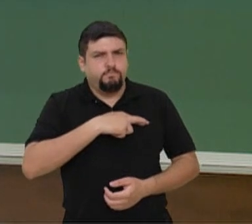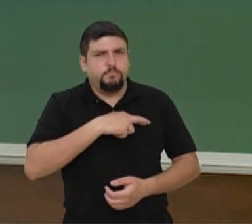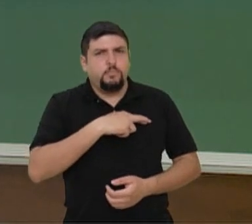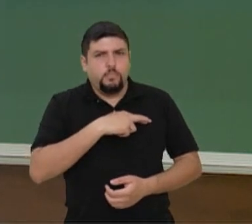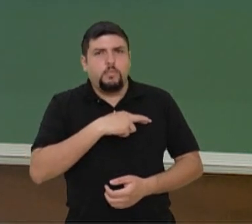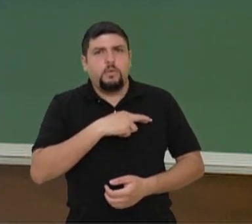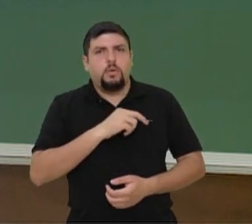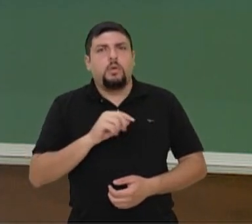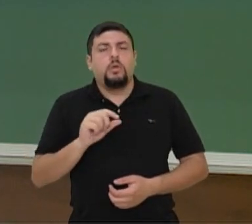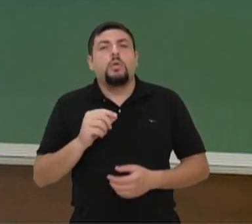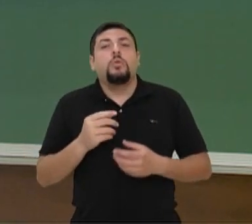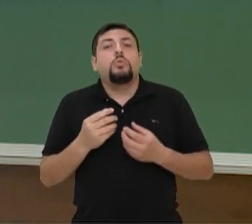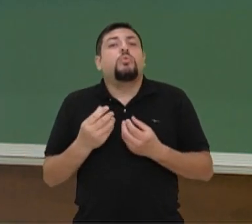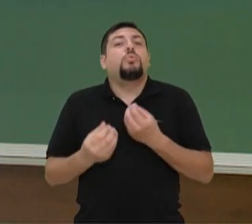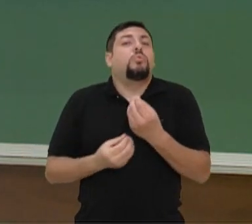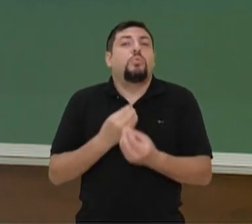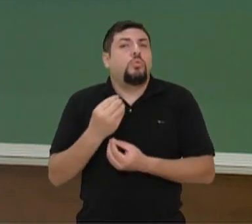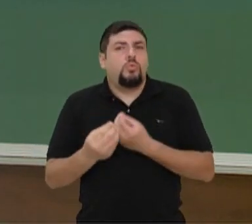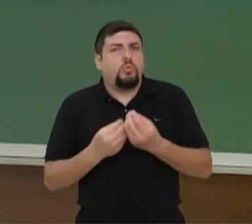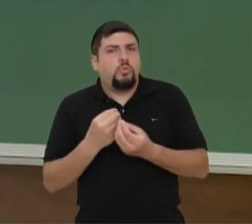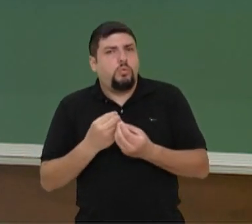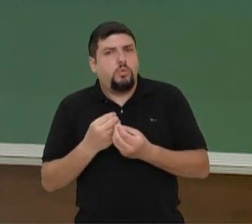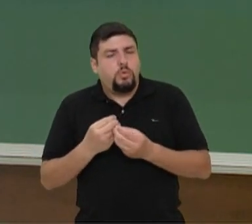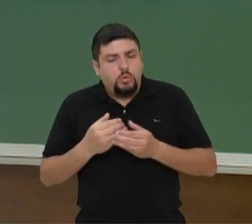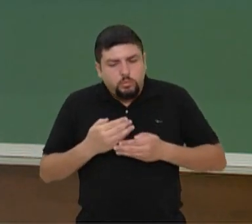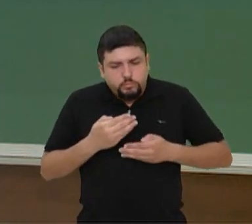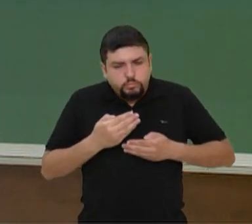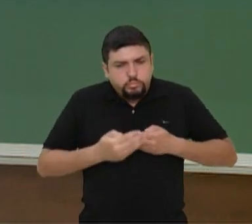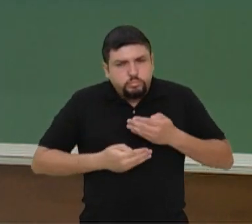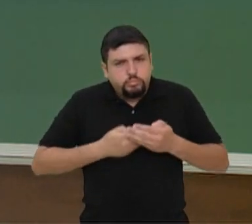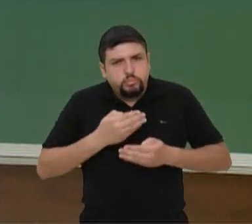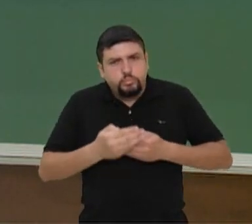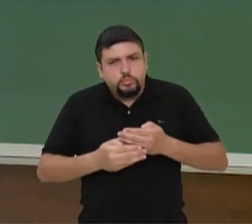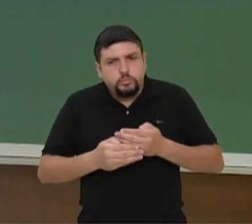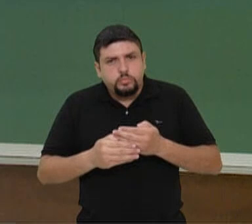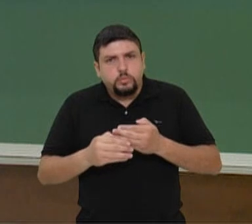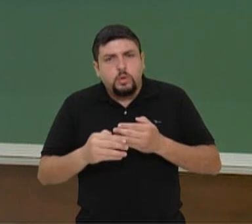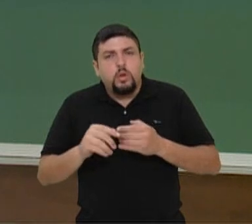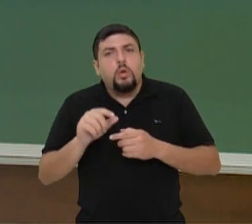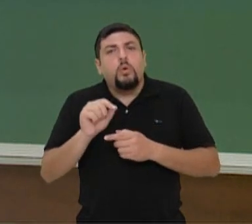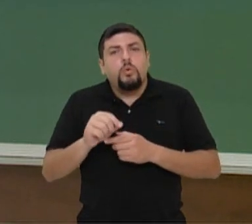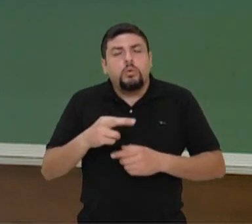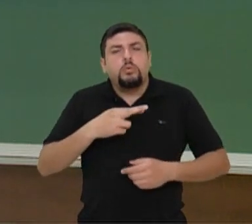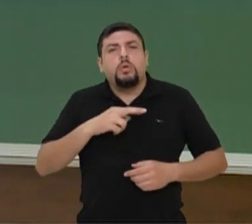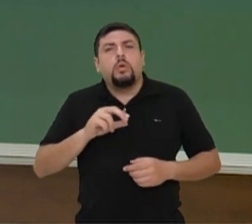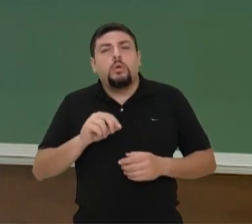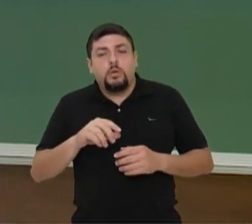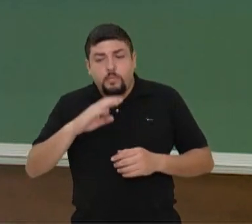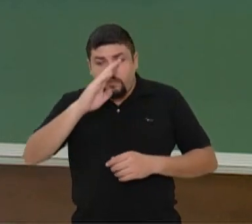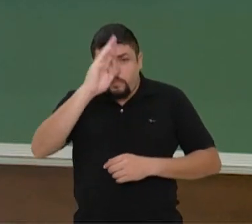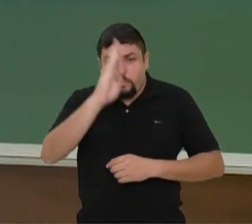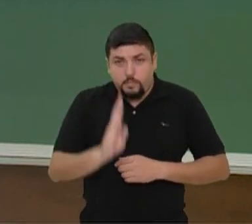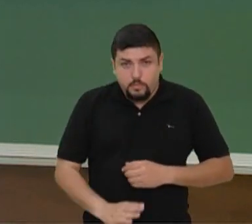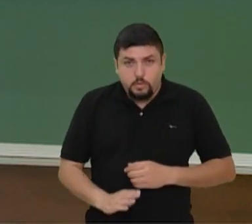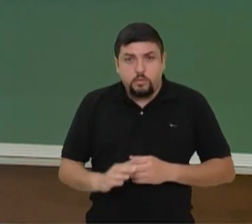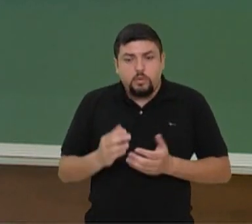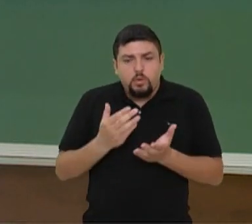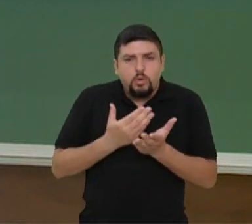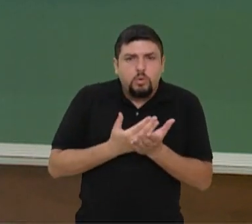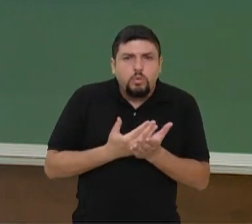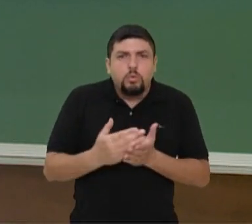fundamental para a constituição da nossa nacionalidade foi o romance indianista, né? Você tem ali, por